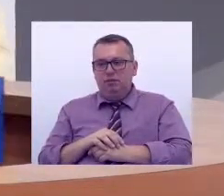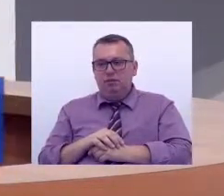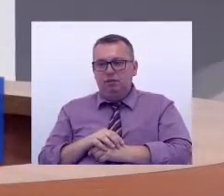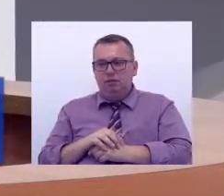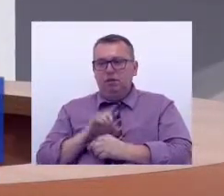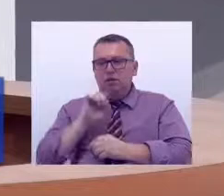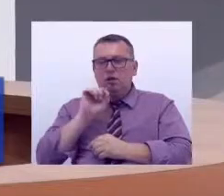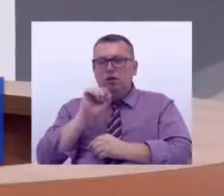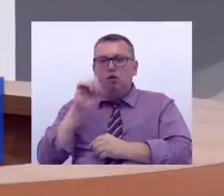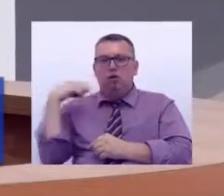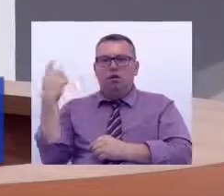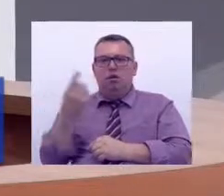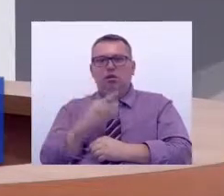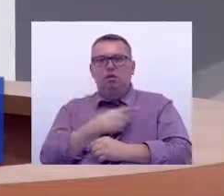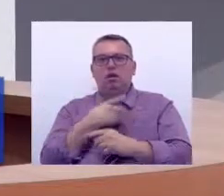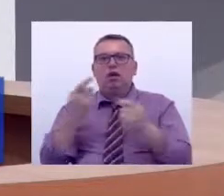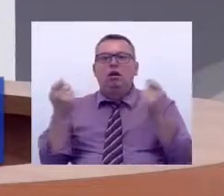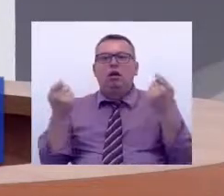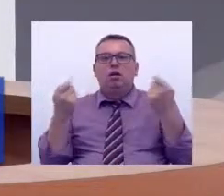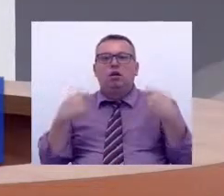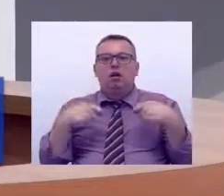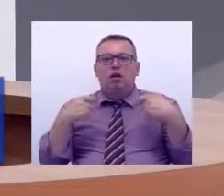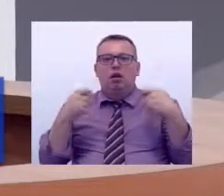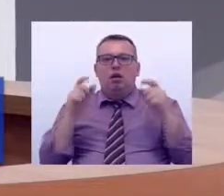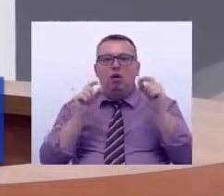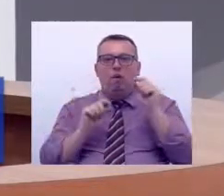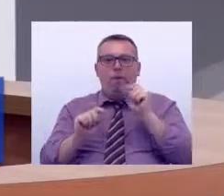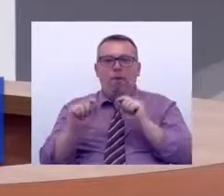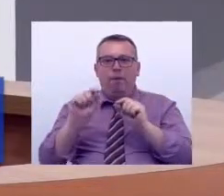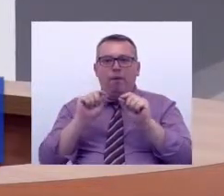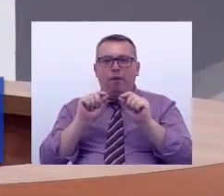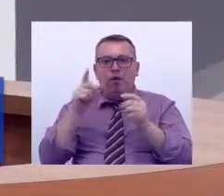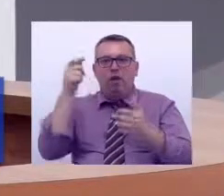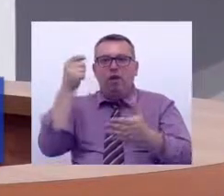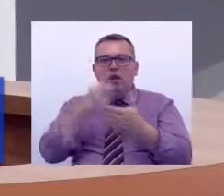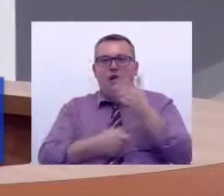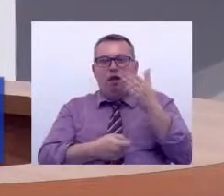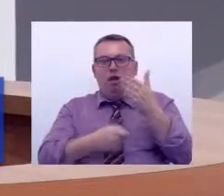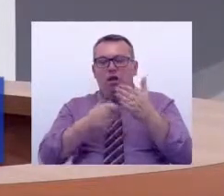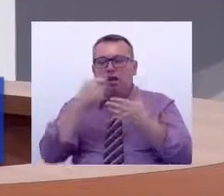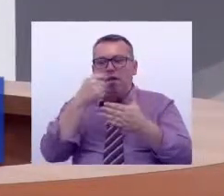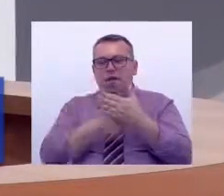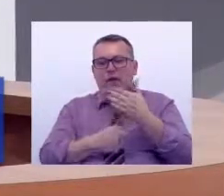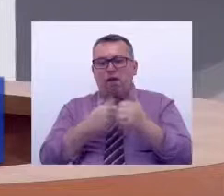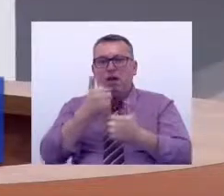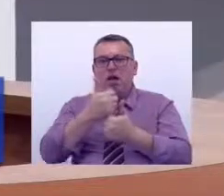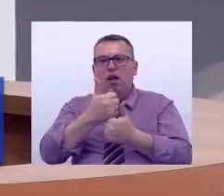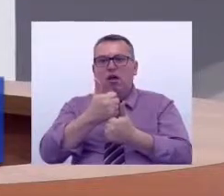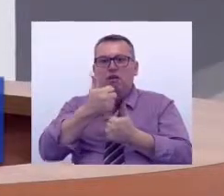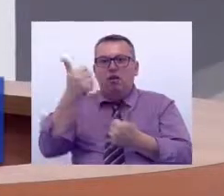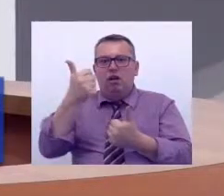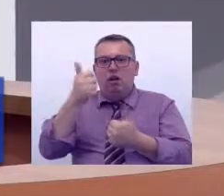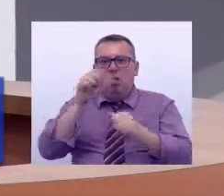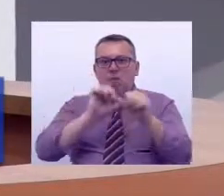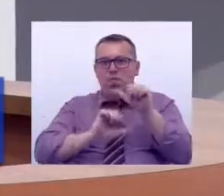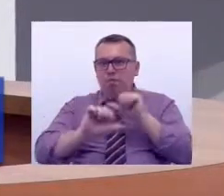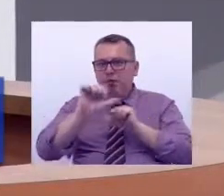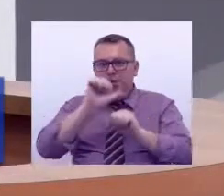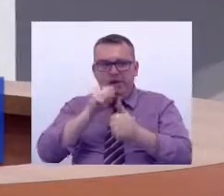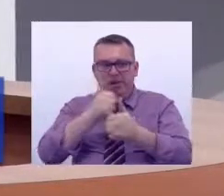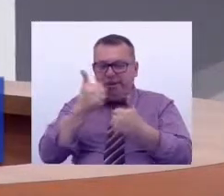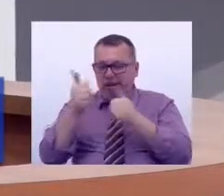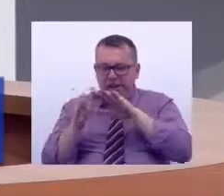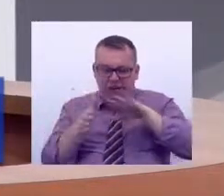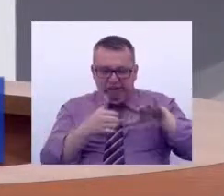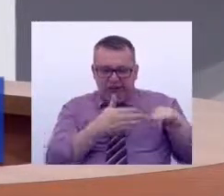O que nós precisamos é exigir, foi mal gerido, muda-se a direção do